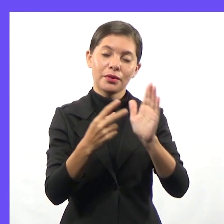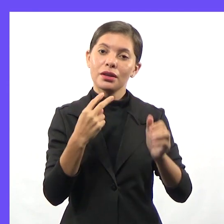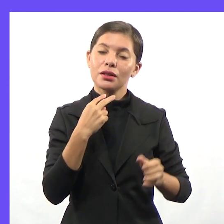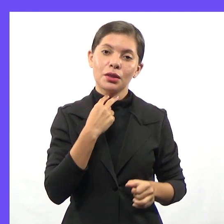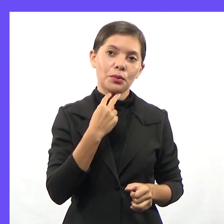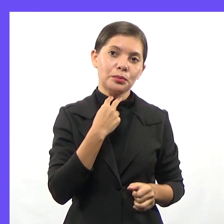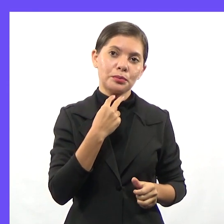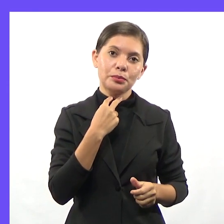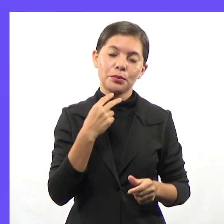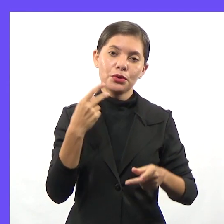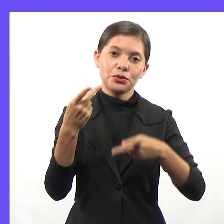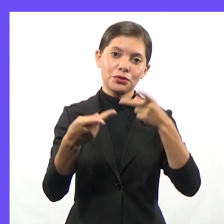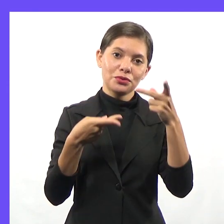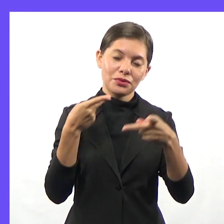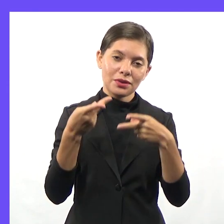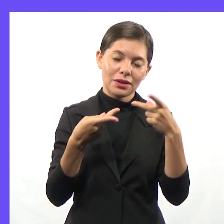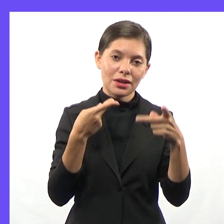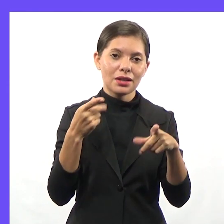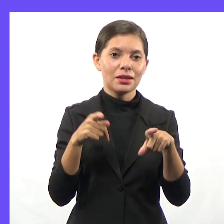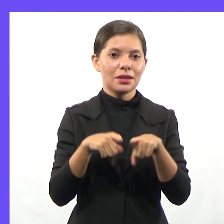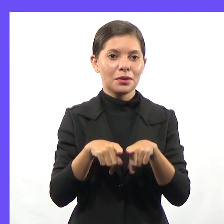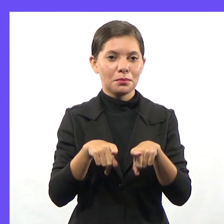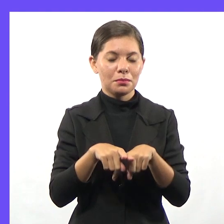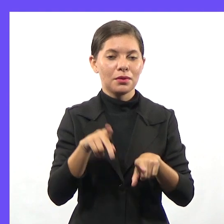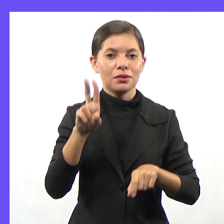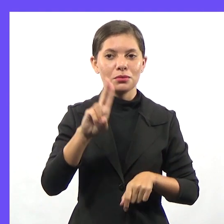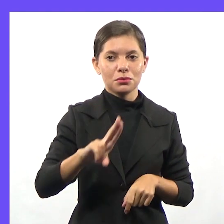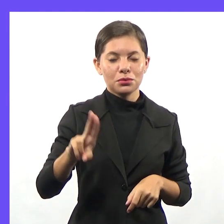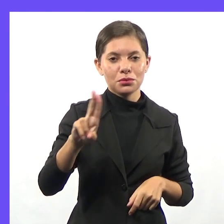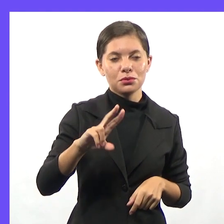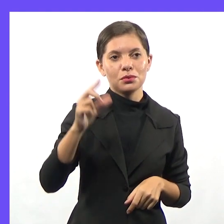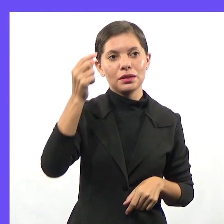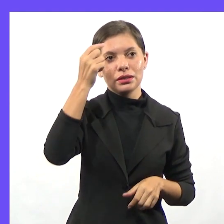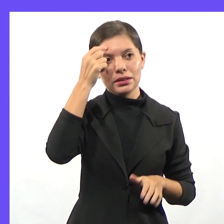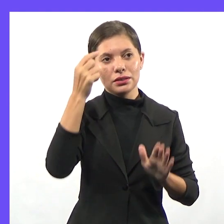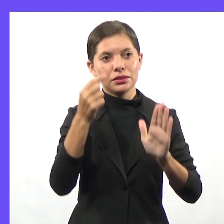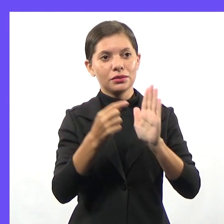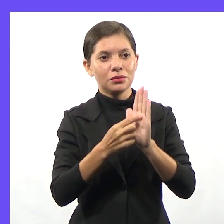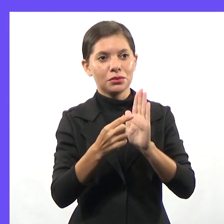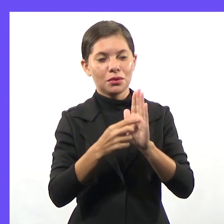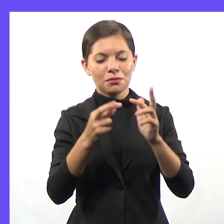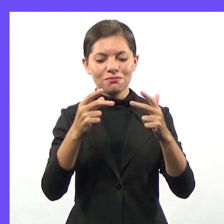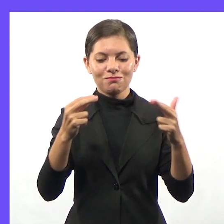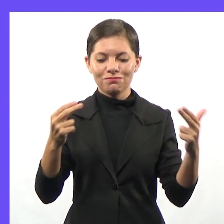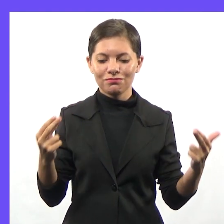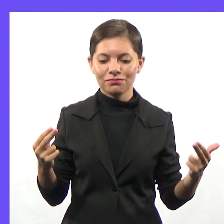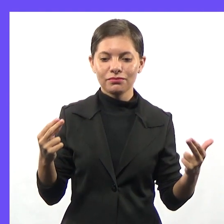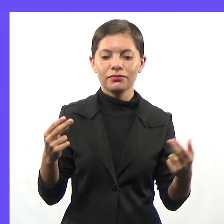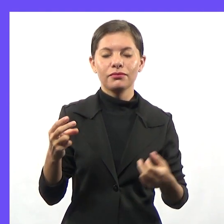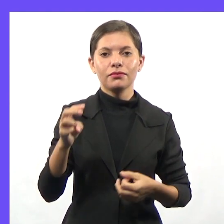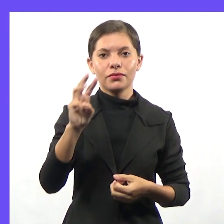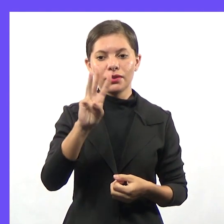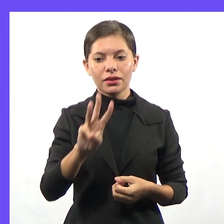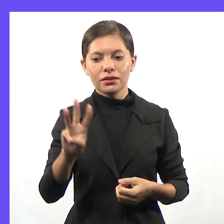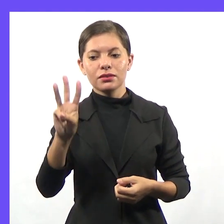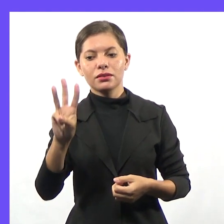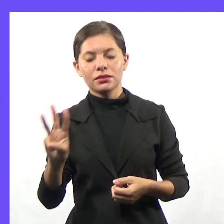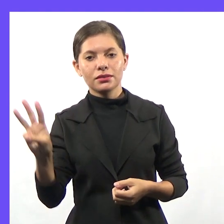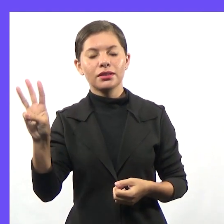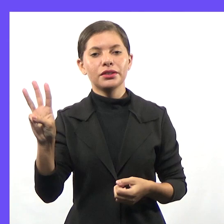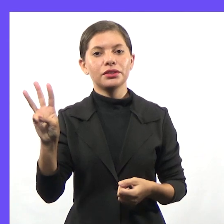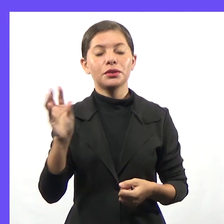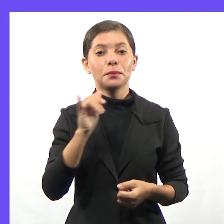diversos sites. Por exemplo, você certamente ouviu falar do ChatGPT, mas